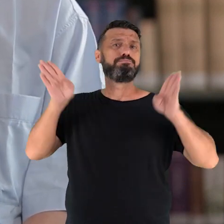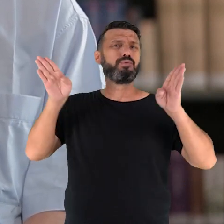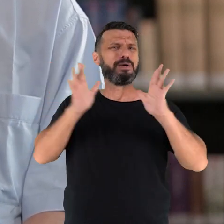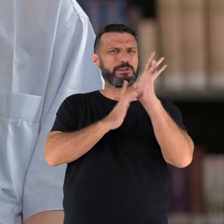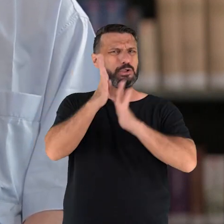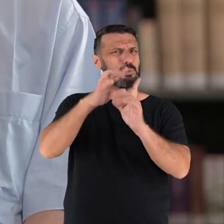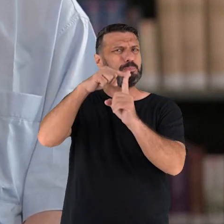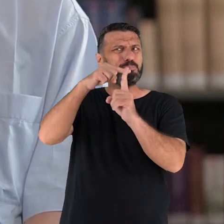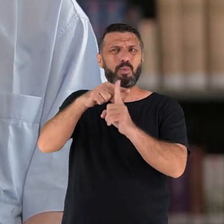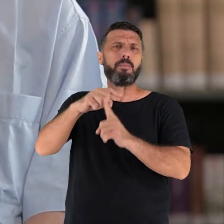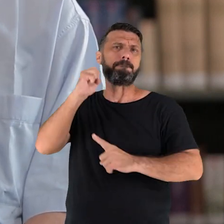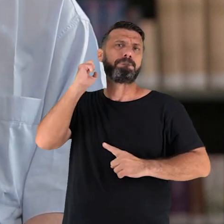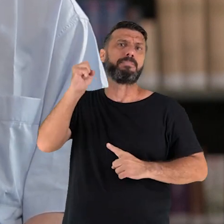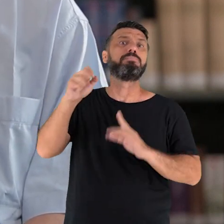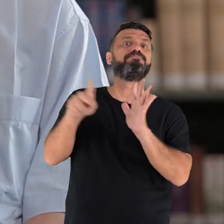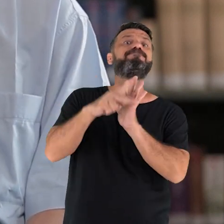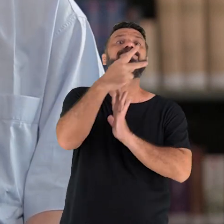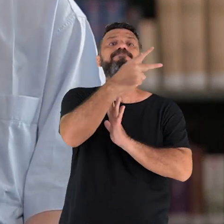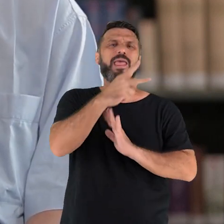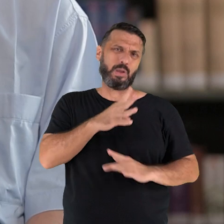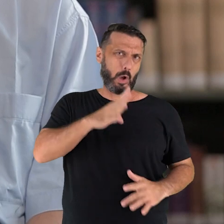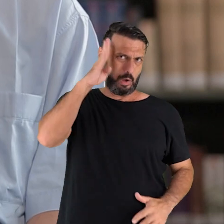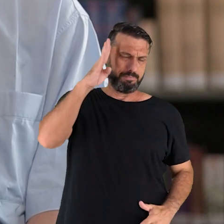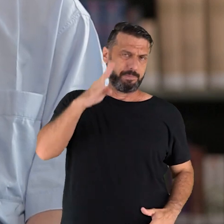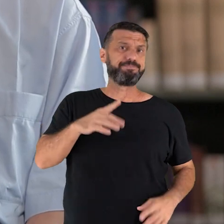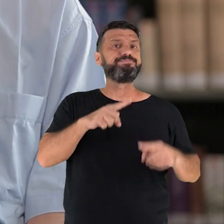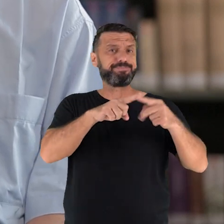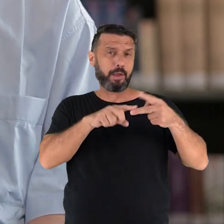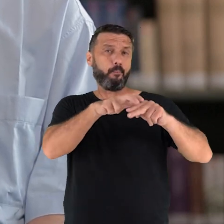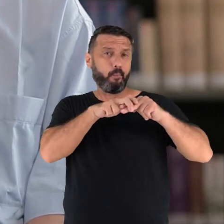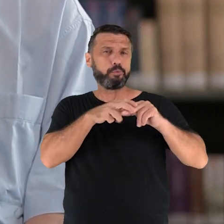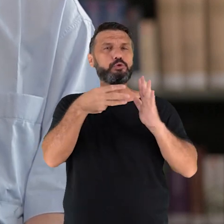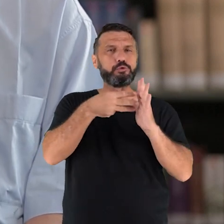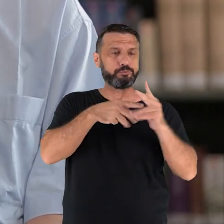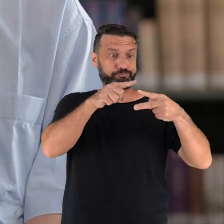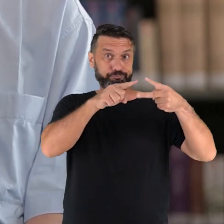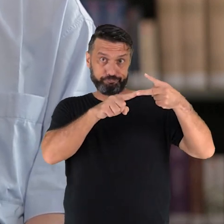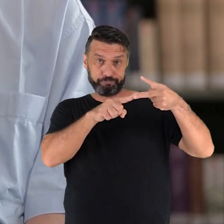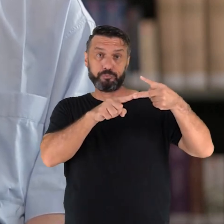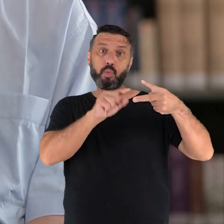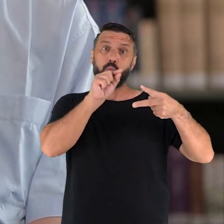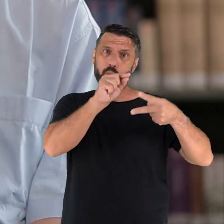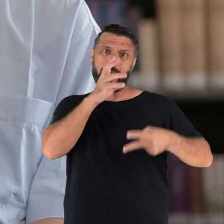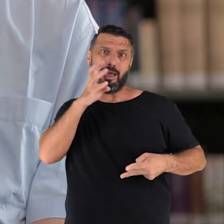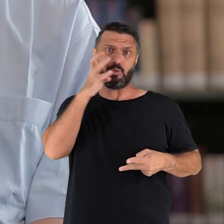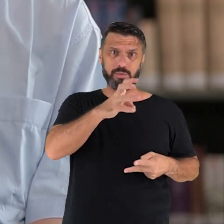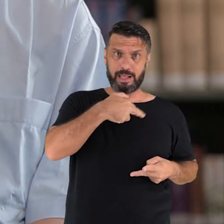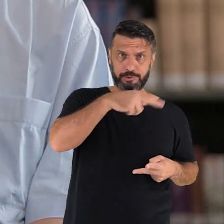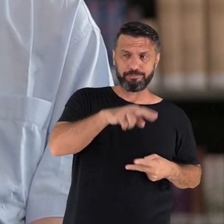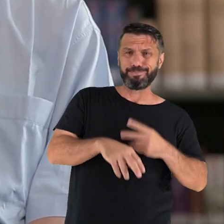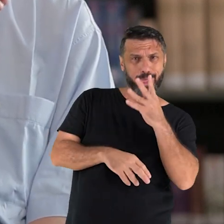cruz, que era a pena dos romanos. Por duas razões. Por uma